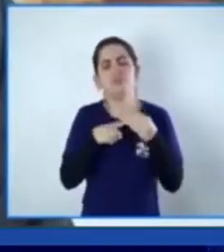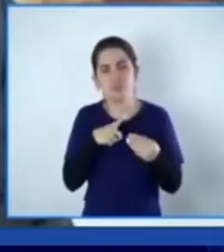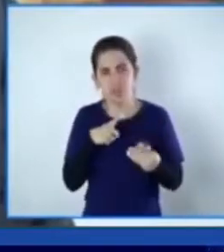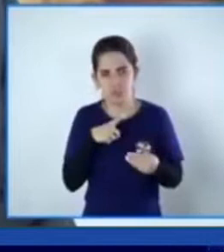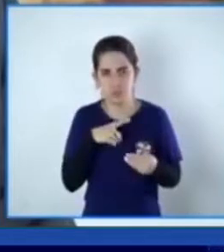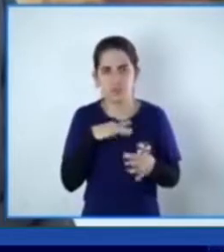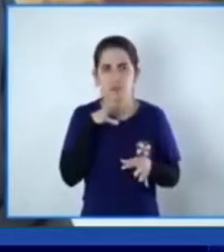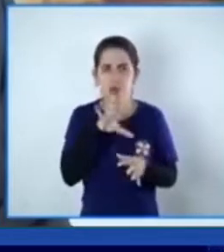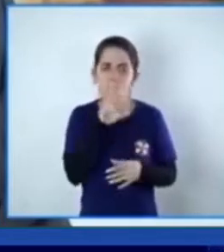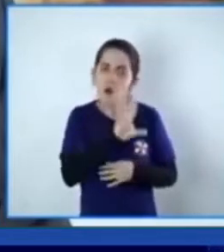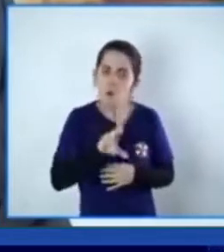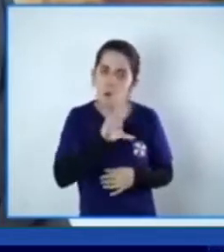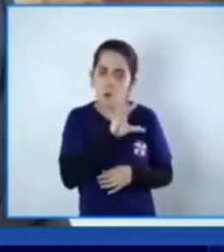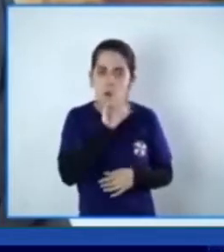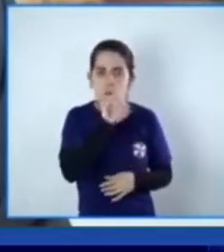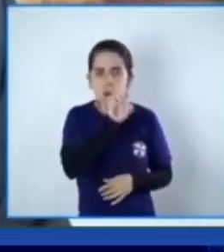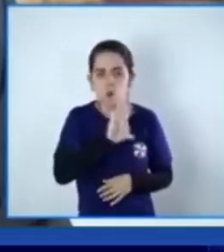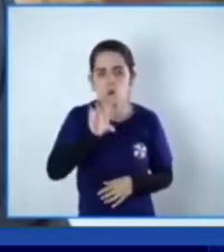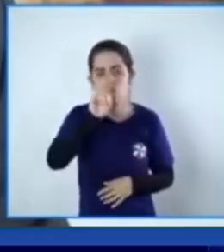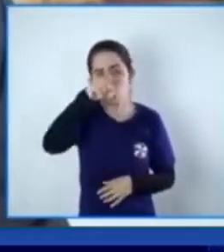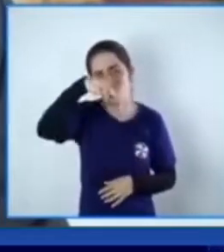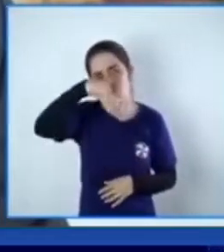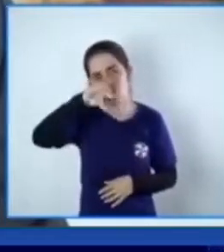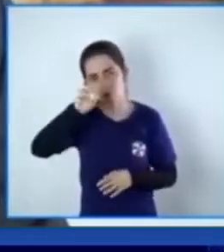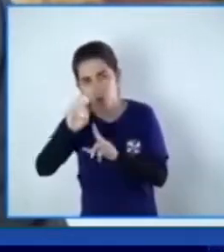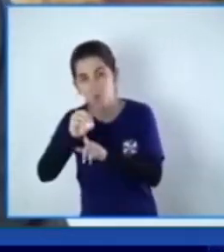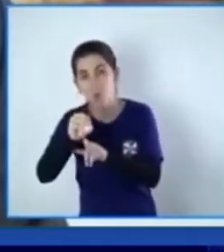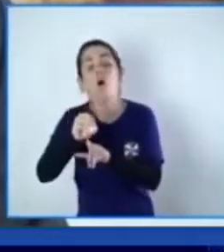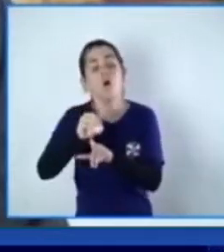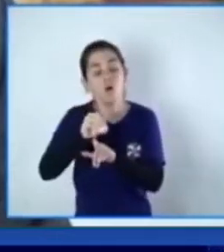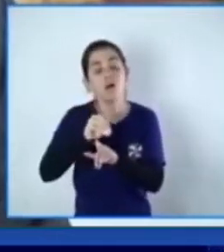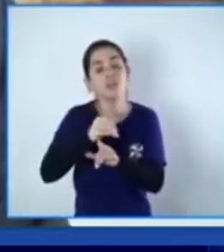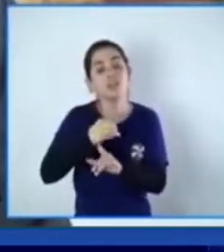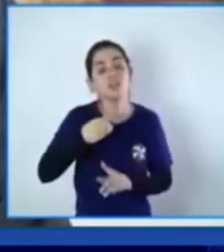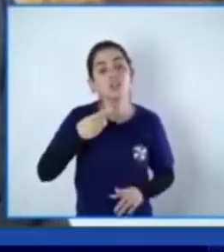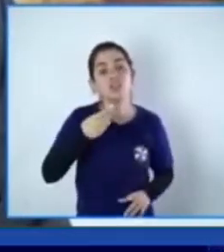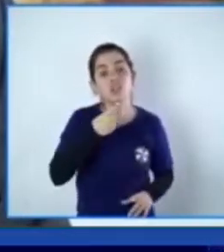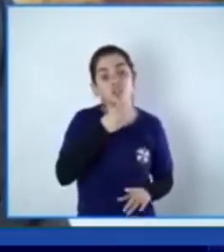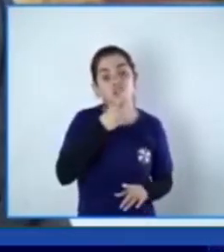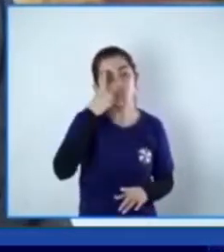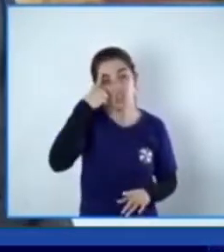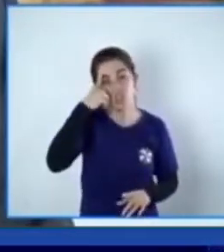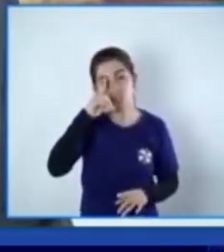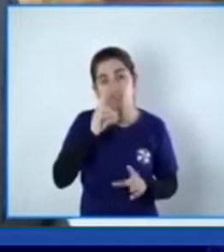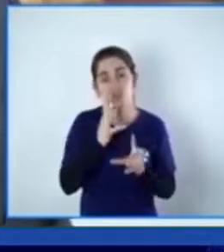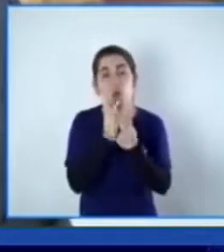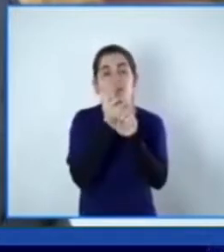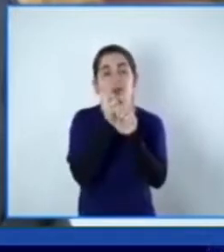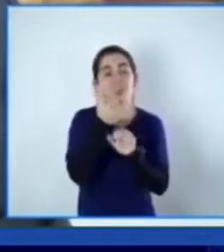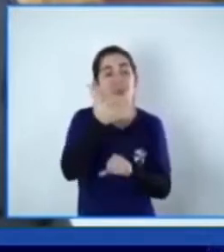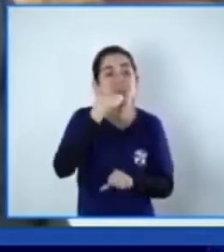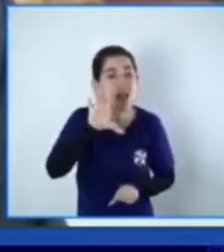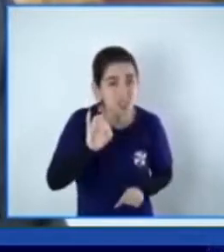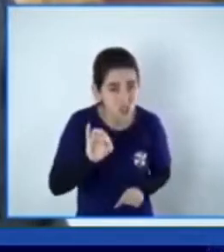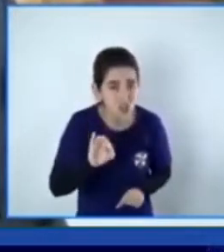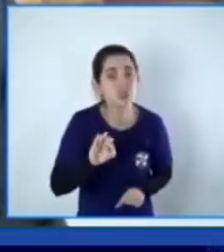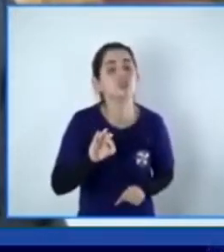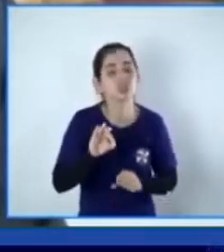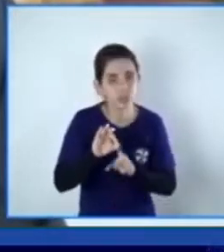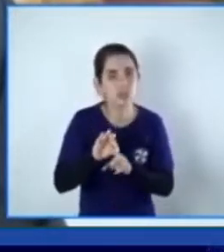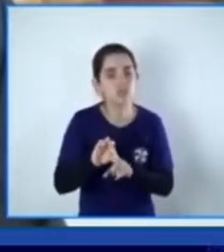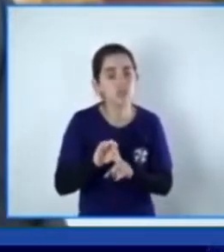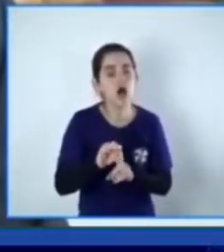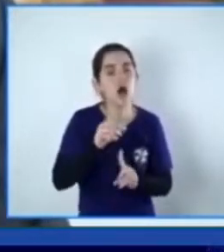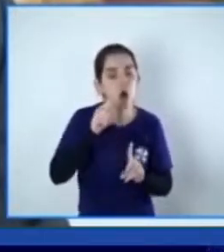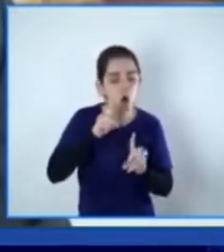10 dias seguidos. São 10 sessões de ozônio. 1, 2, 3, 4, 10 dias, 10 sessões de